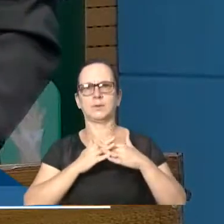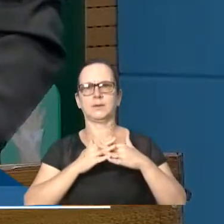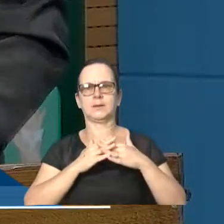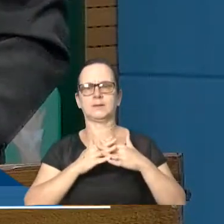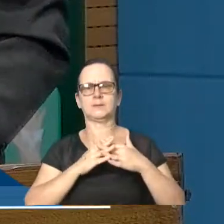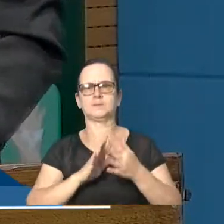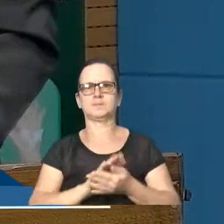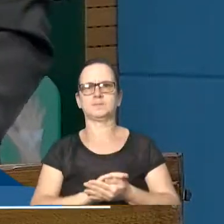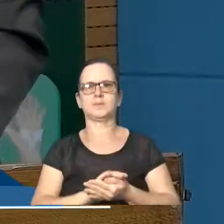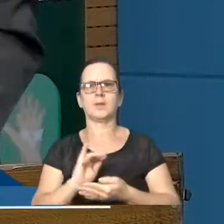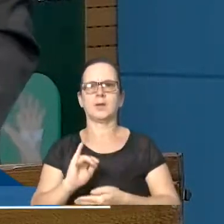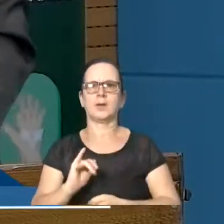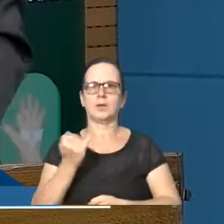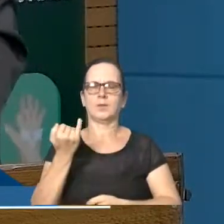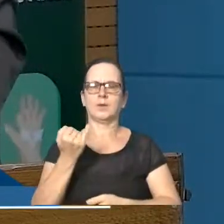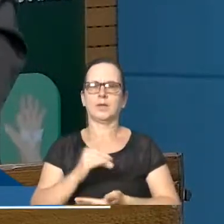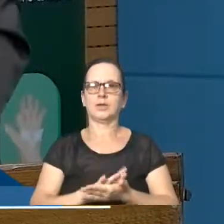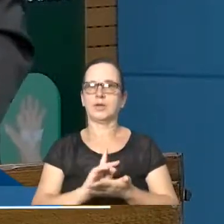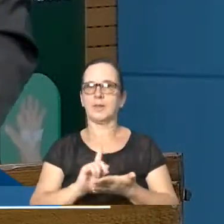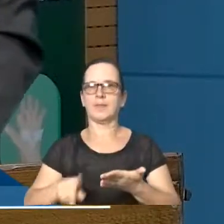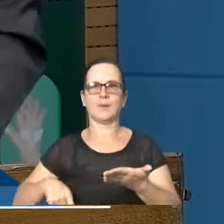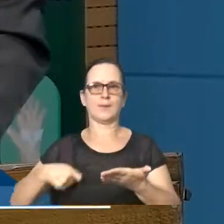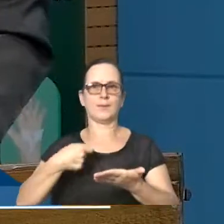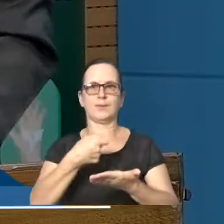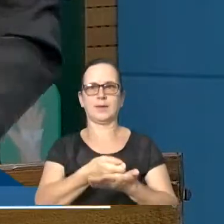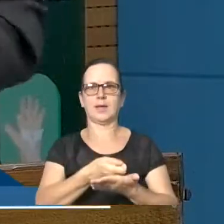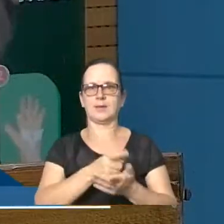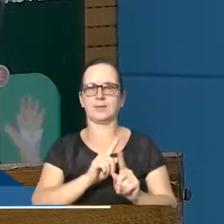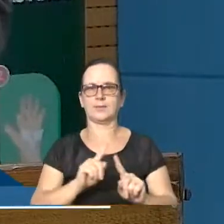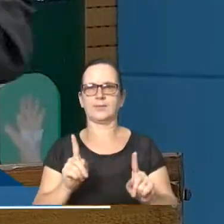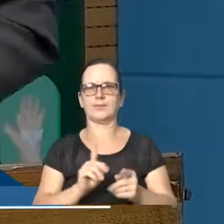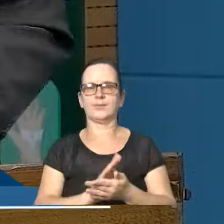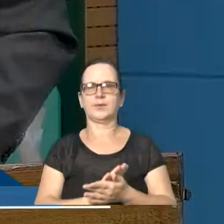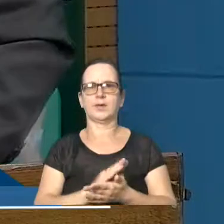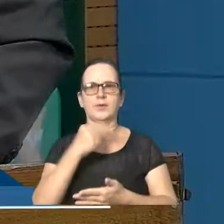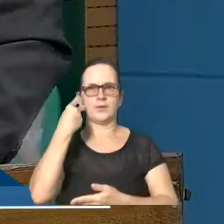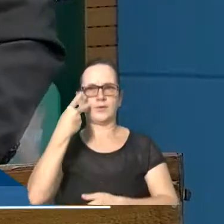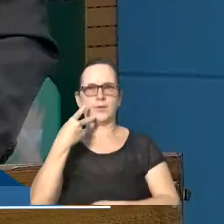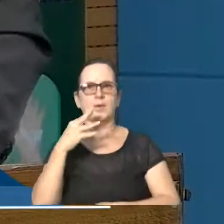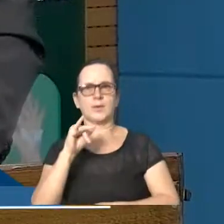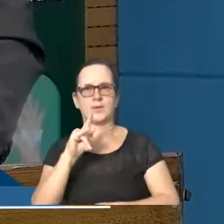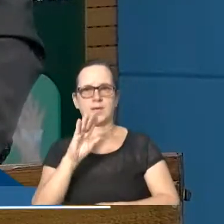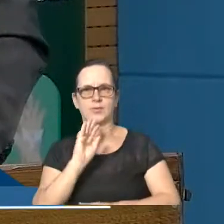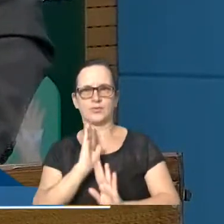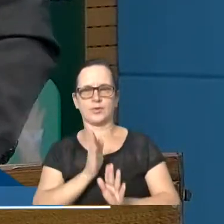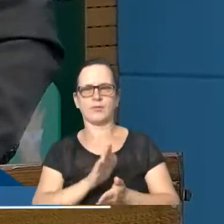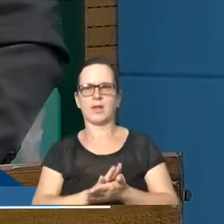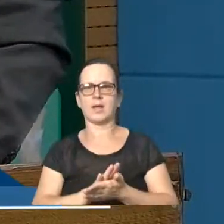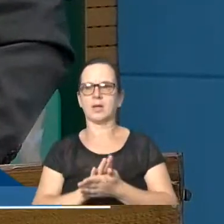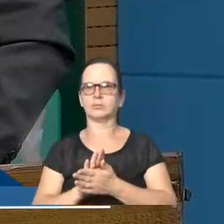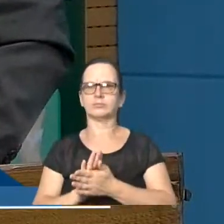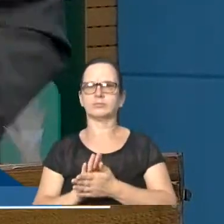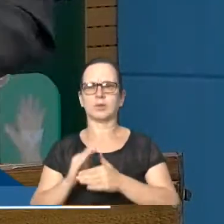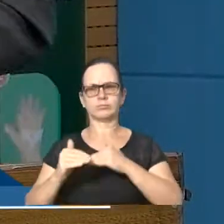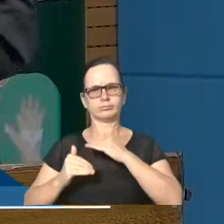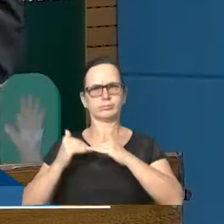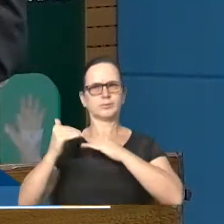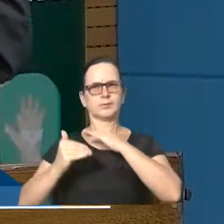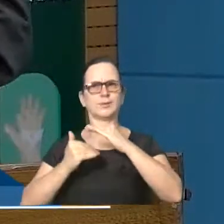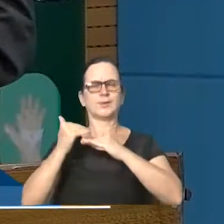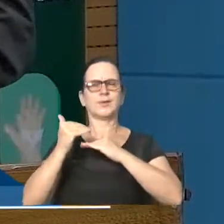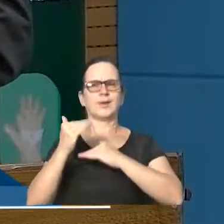é uma oportunidade que isso não é gasto, né? Como colocou o vereador Sérgio, isso é investimento, né? Não só